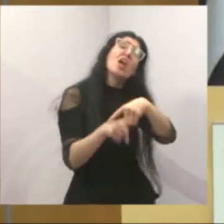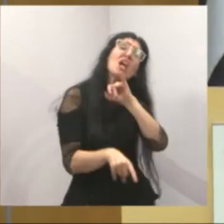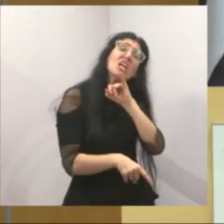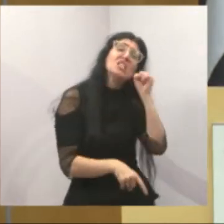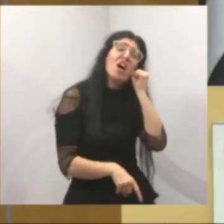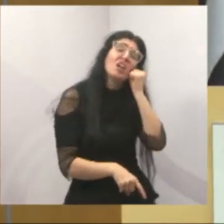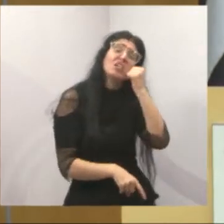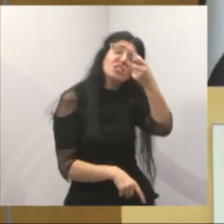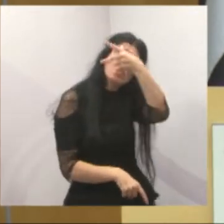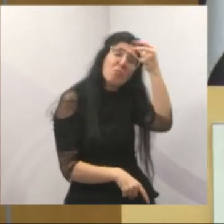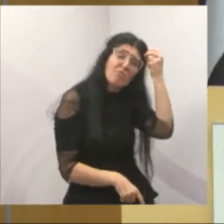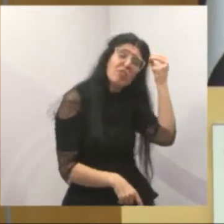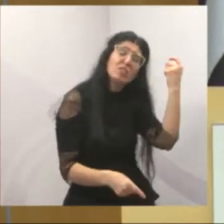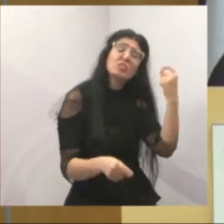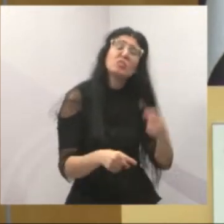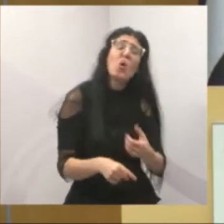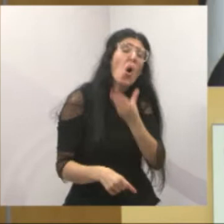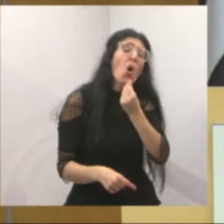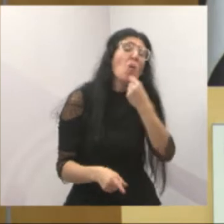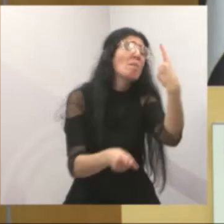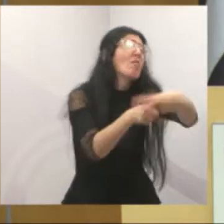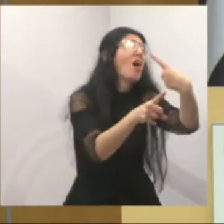Por que isso aconteceu?